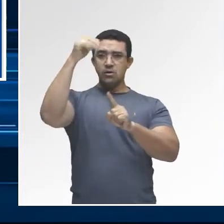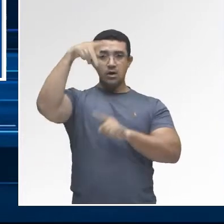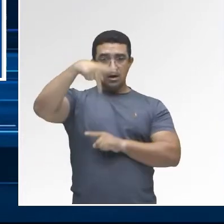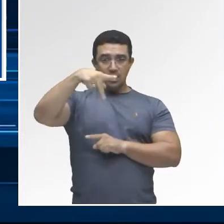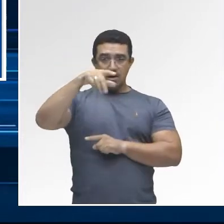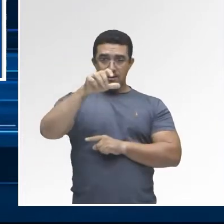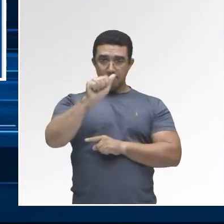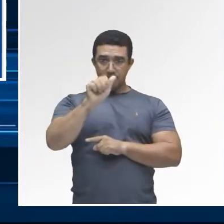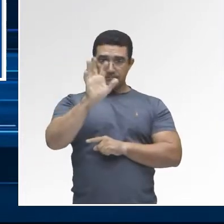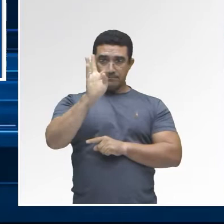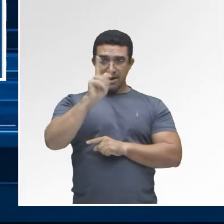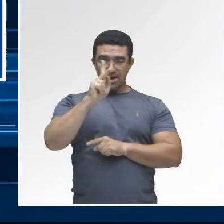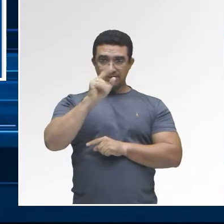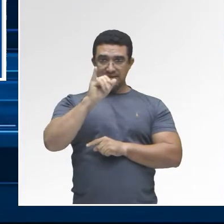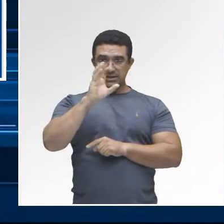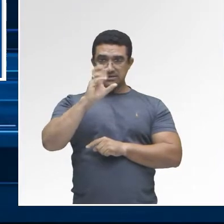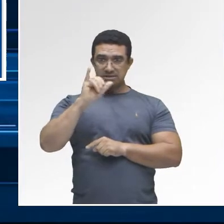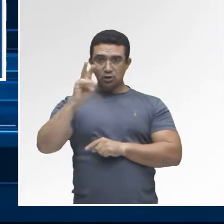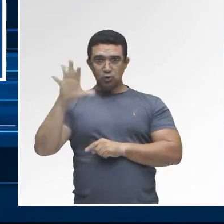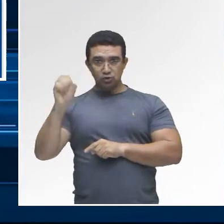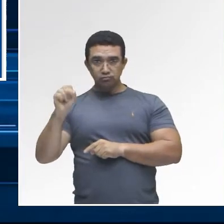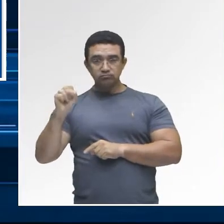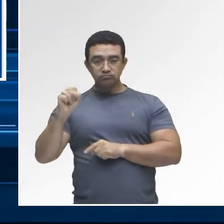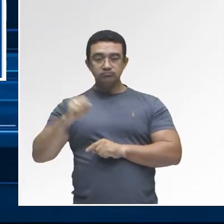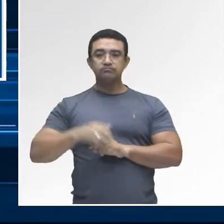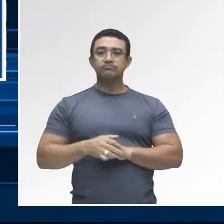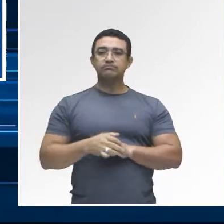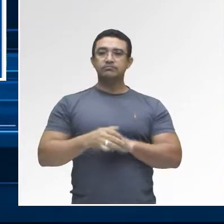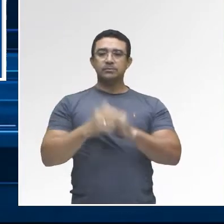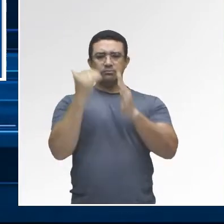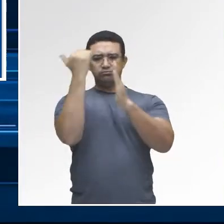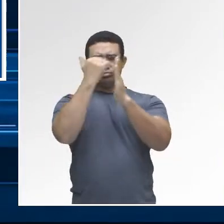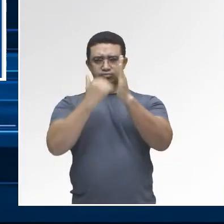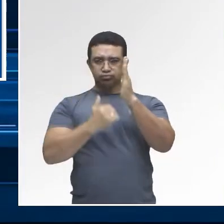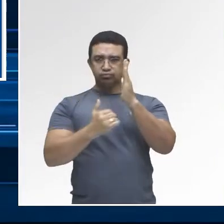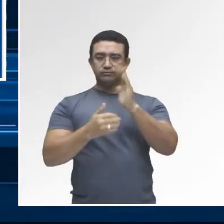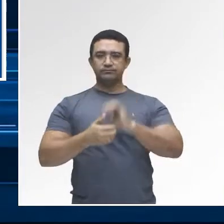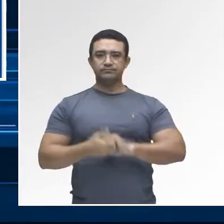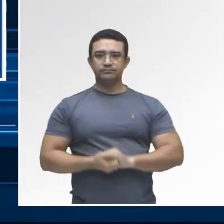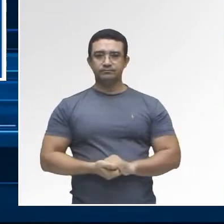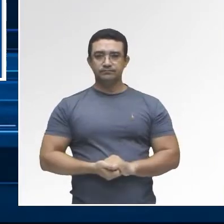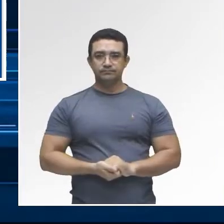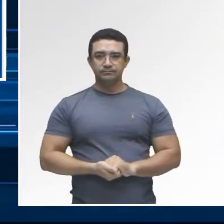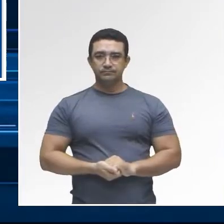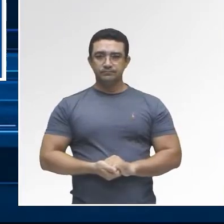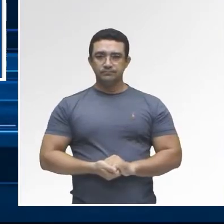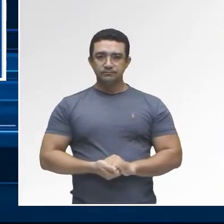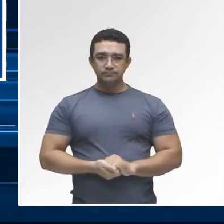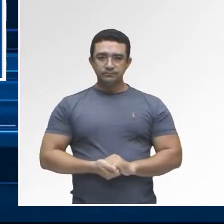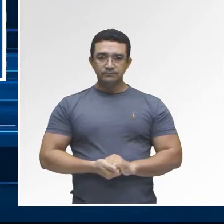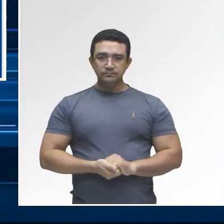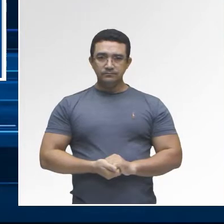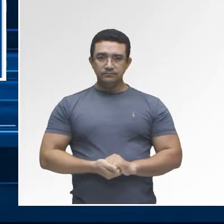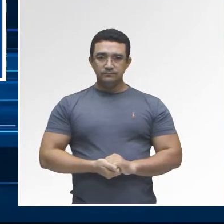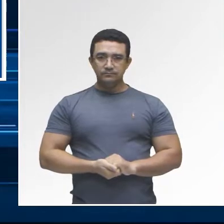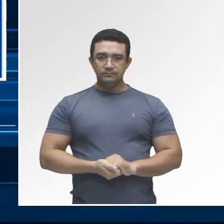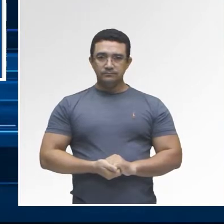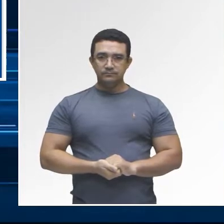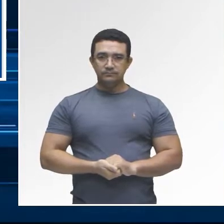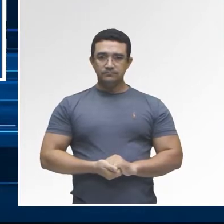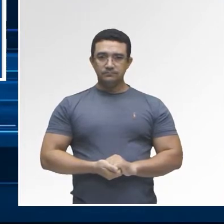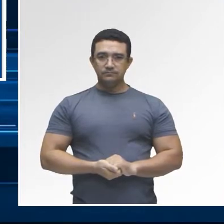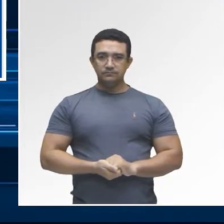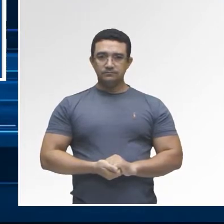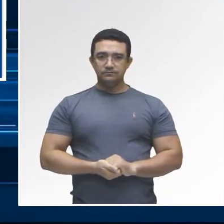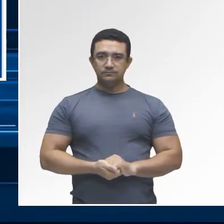os plebeus, os clientes e os